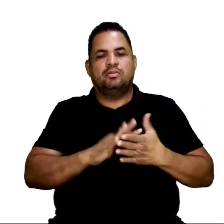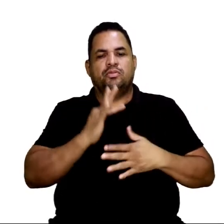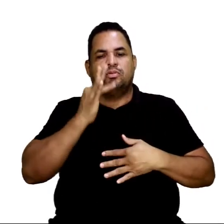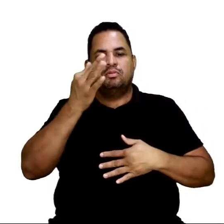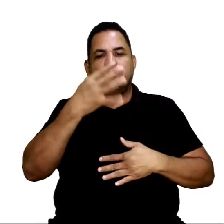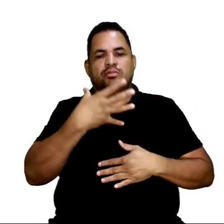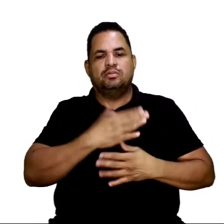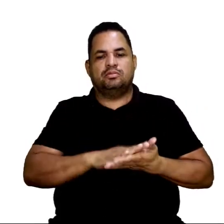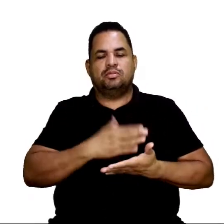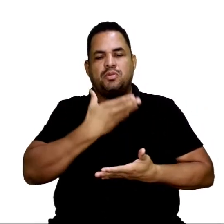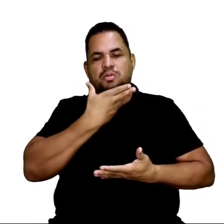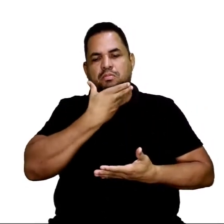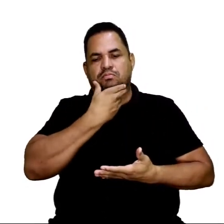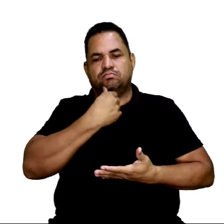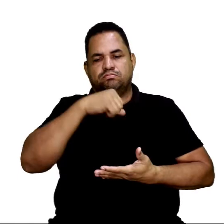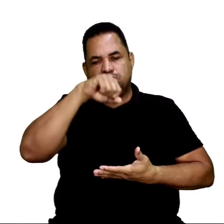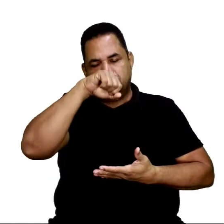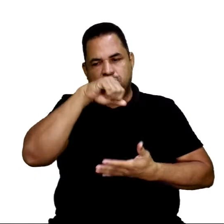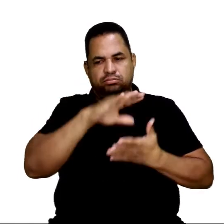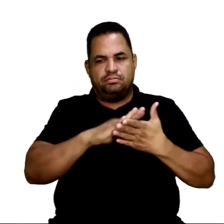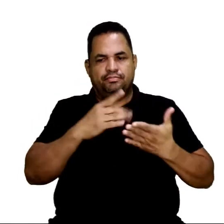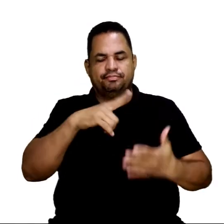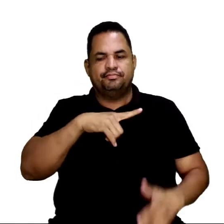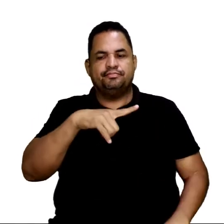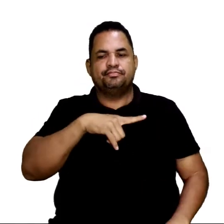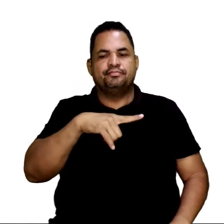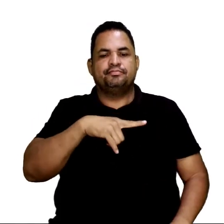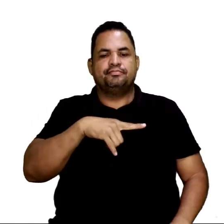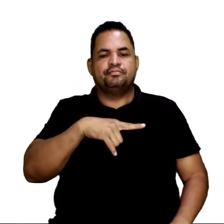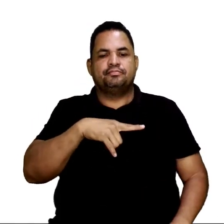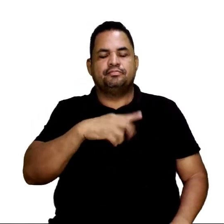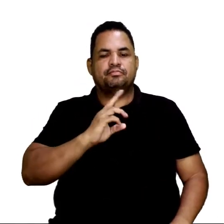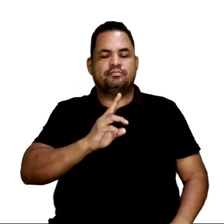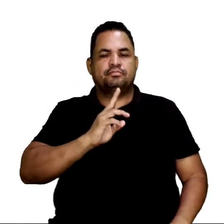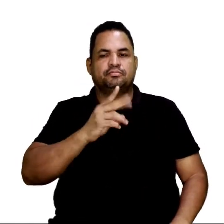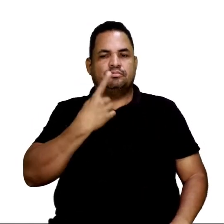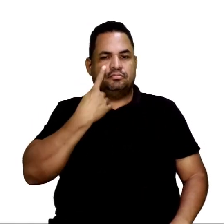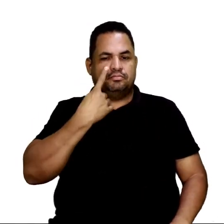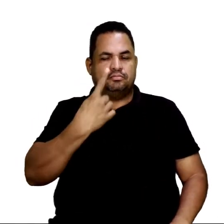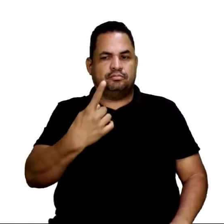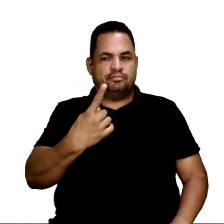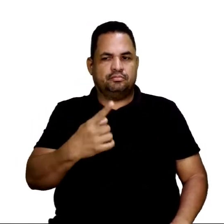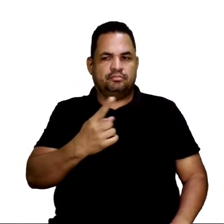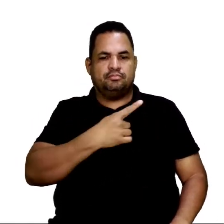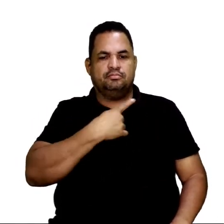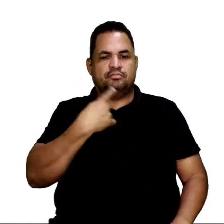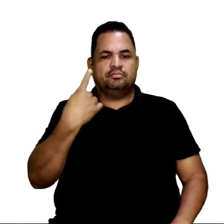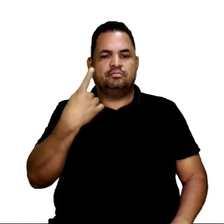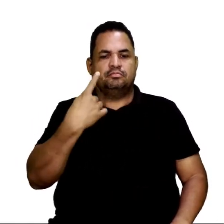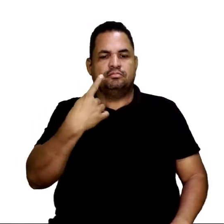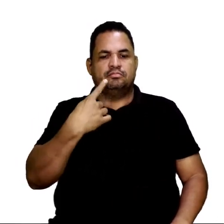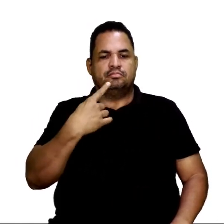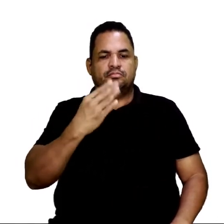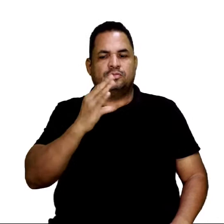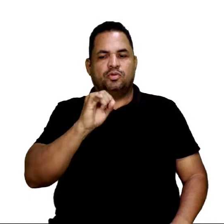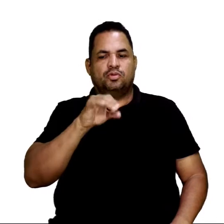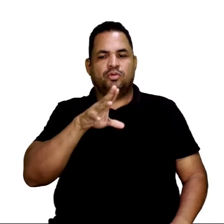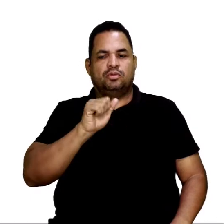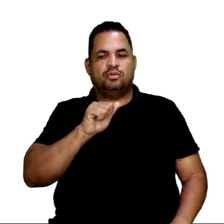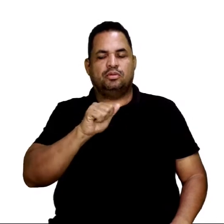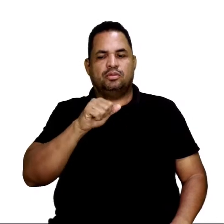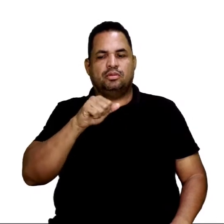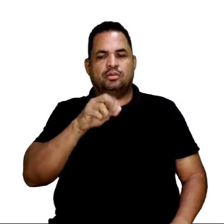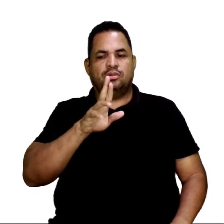papai, né? Então você tem aí esse processo. E a gente viu que nós temos a corona radiata, não